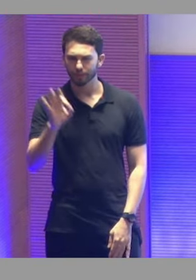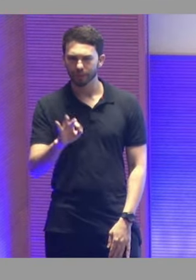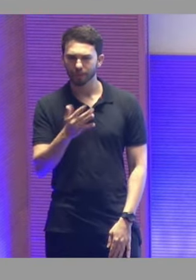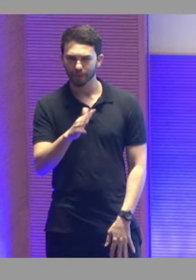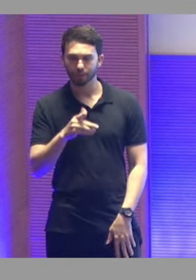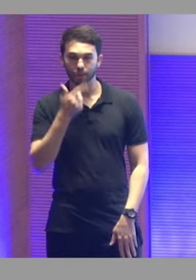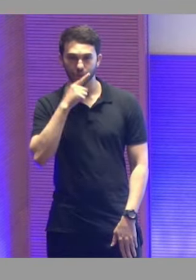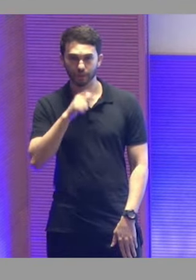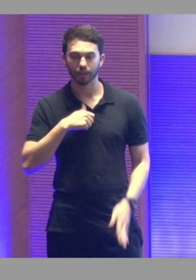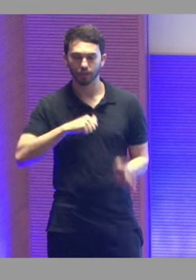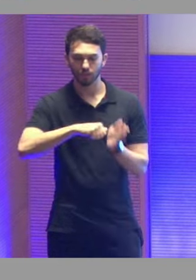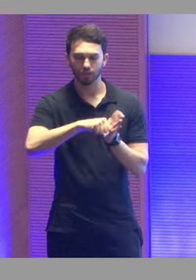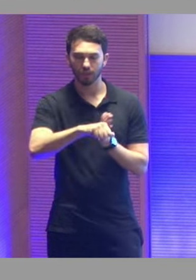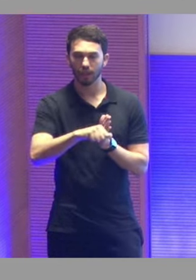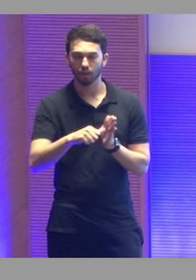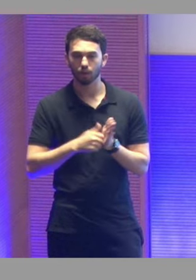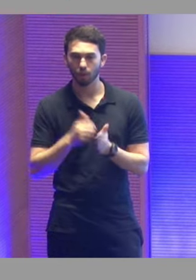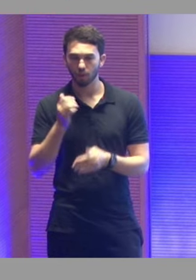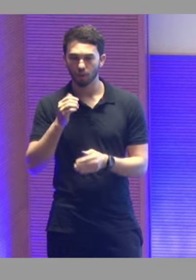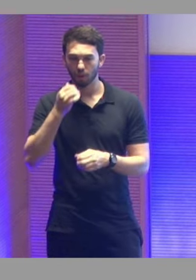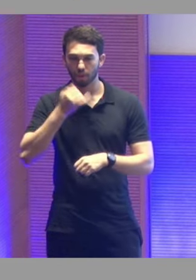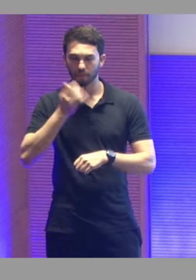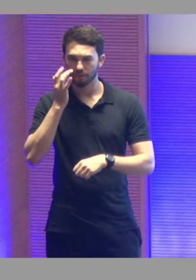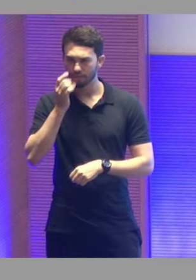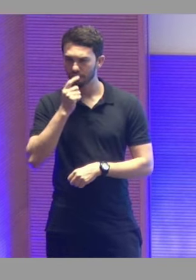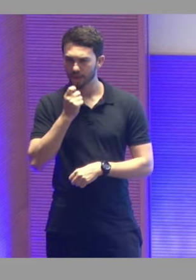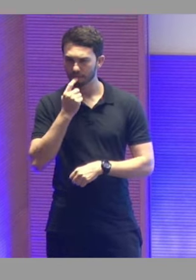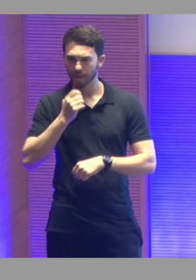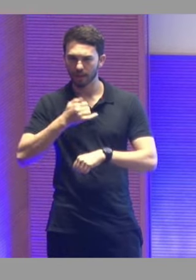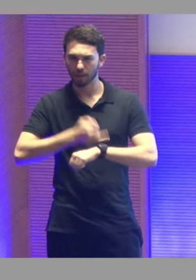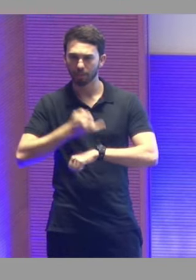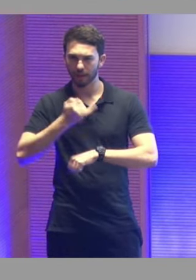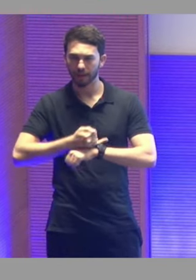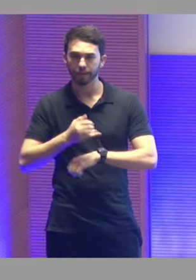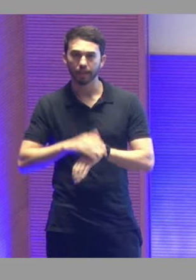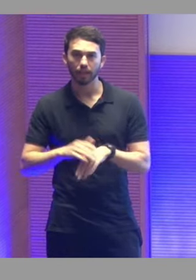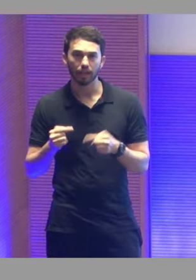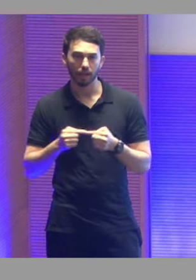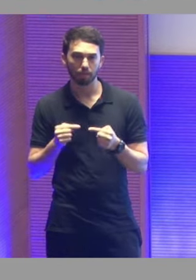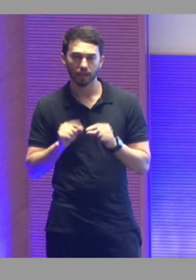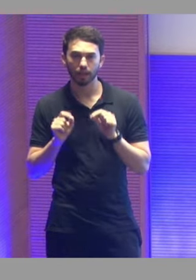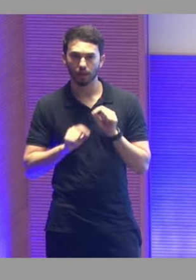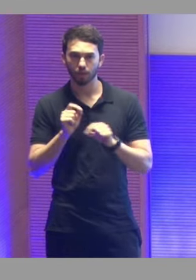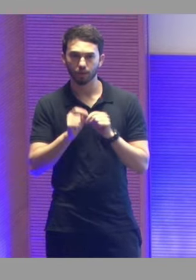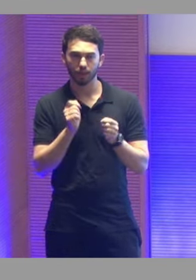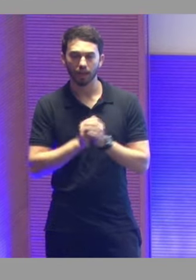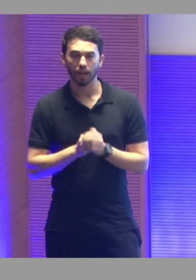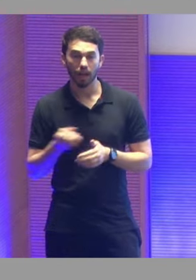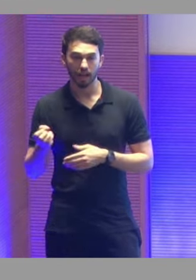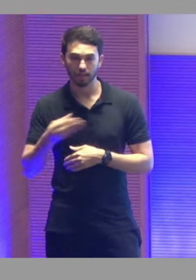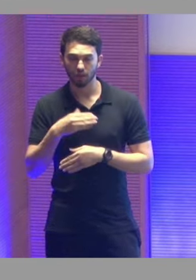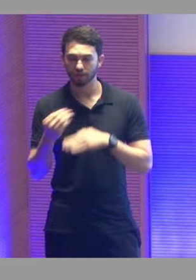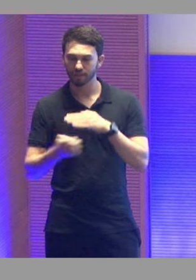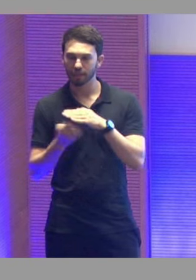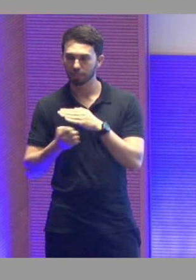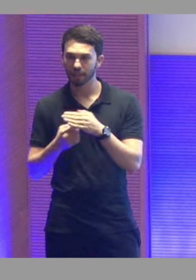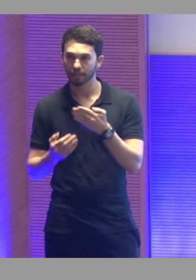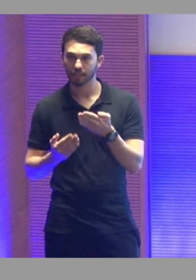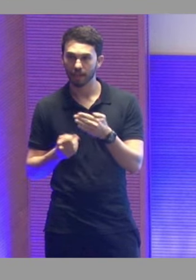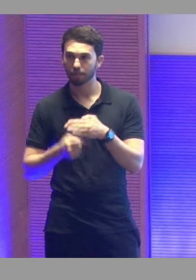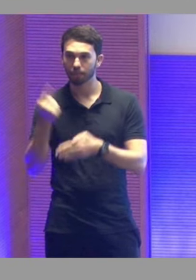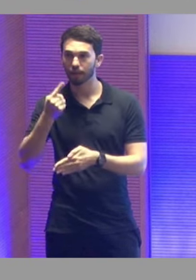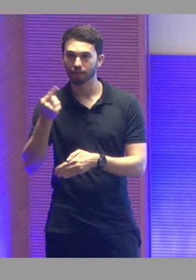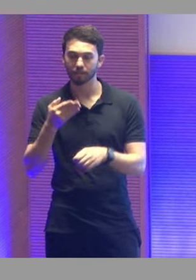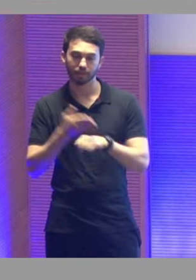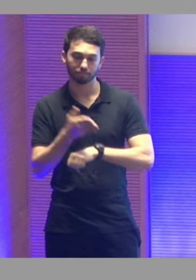conquistaram o selo bronze que são inventários que a gente chama de parcial eh que tá muito associado também às novas organizações que estão publicando pela primeira vez